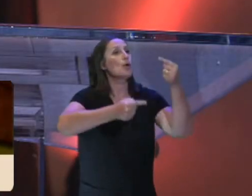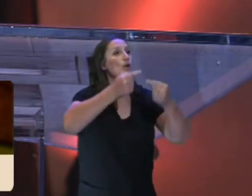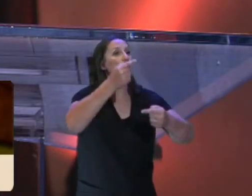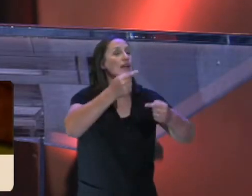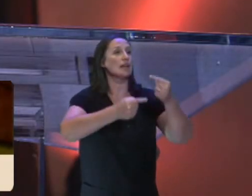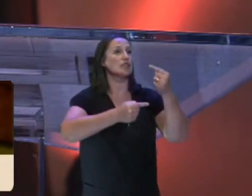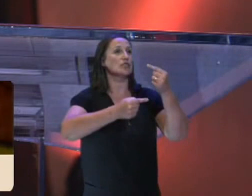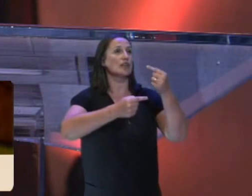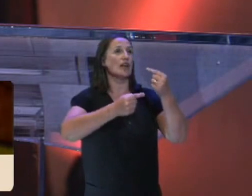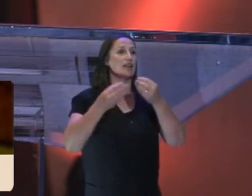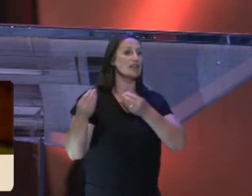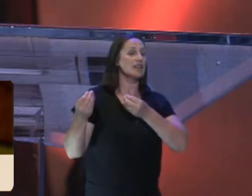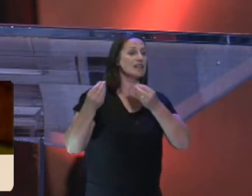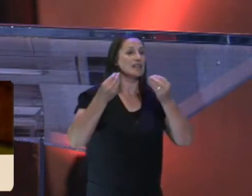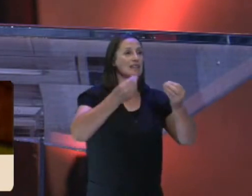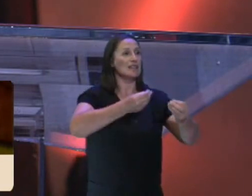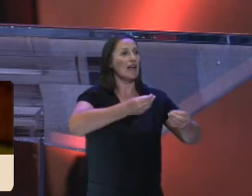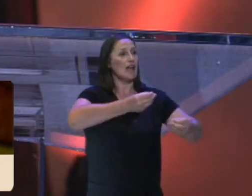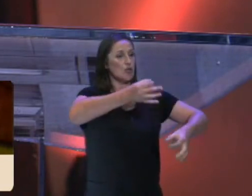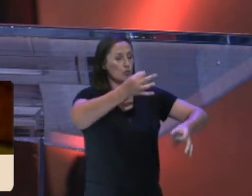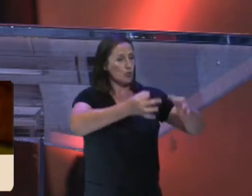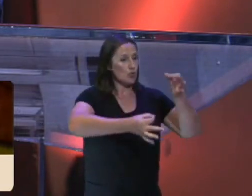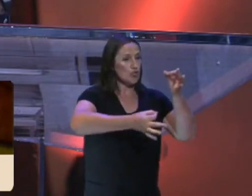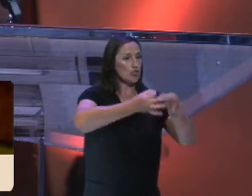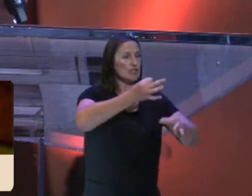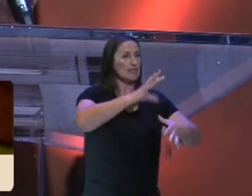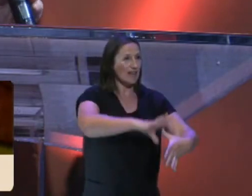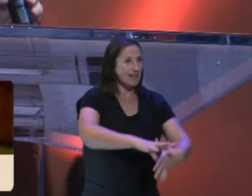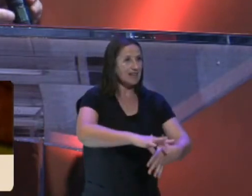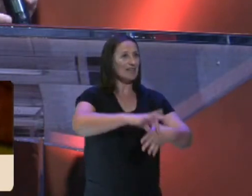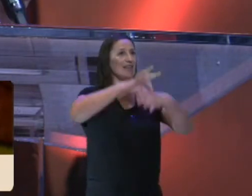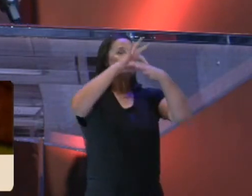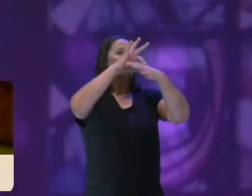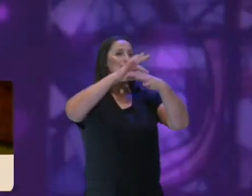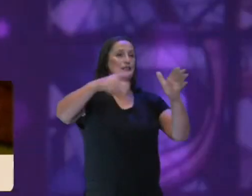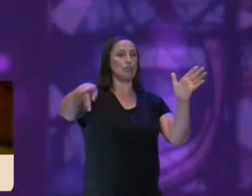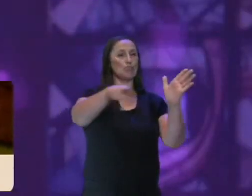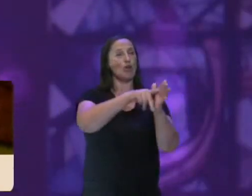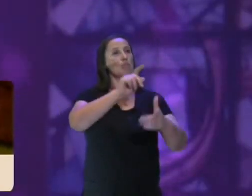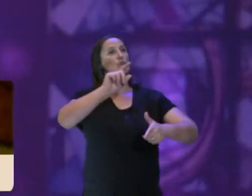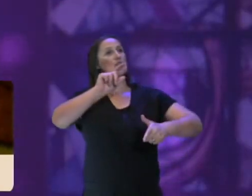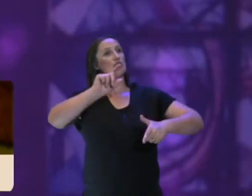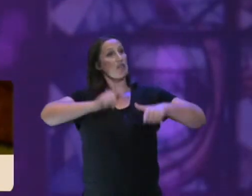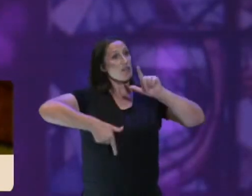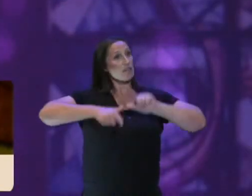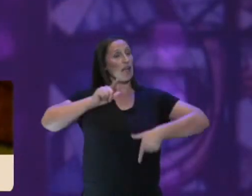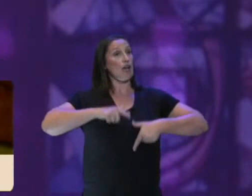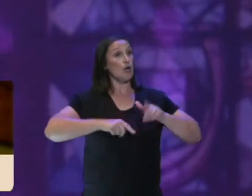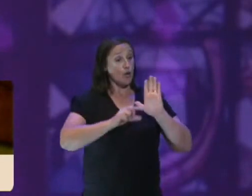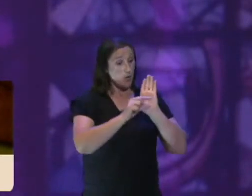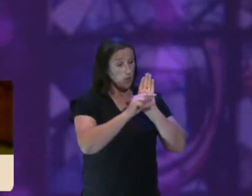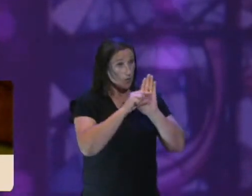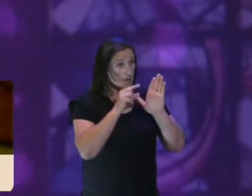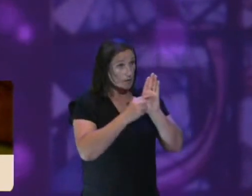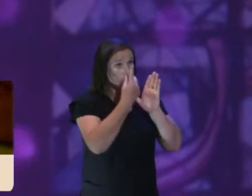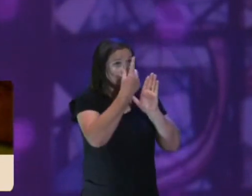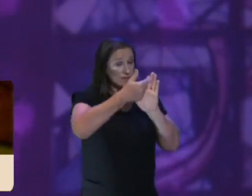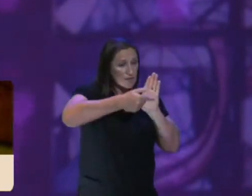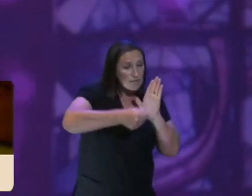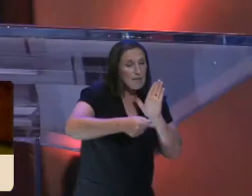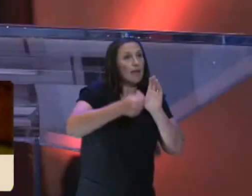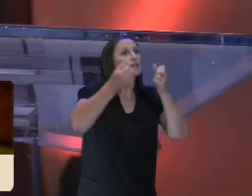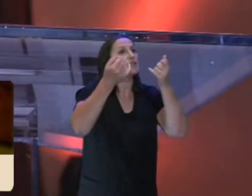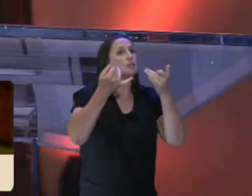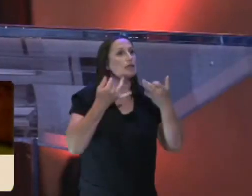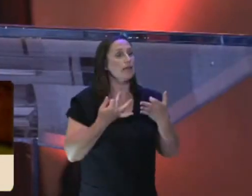trazer juízo sobre a liderança ímpia de Israel. E se você ler o verso 17, é exatamente isso,